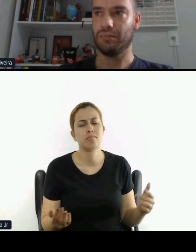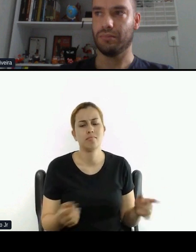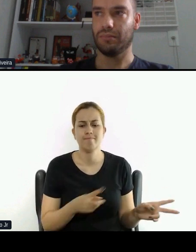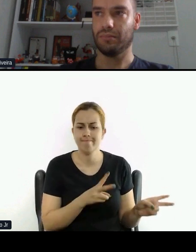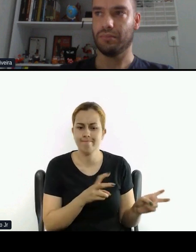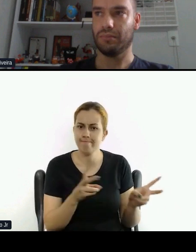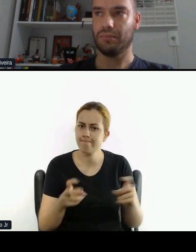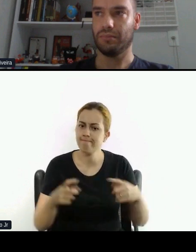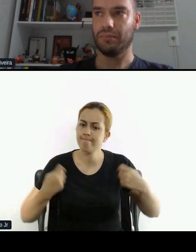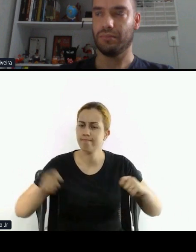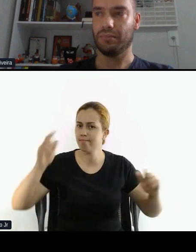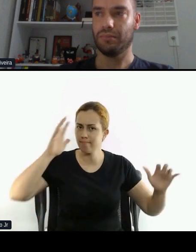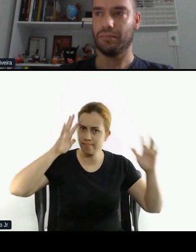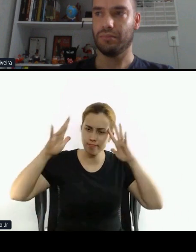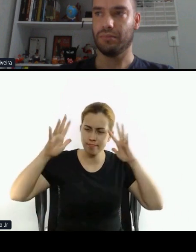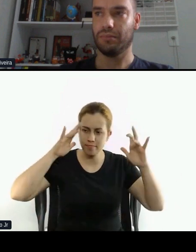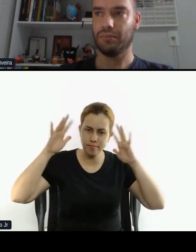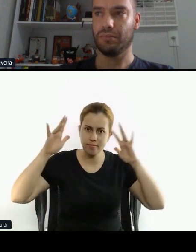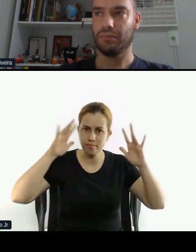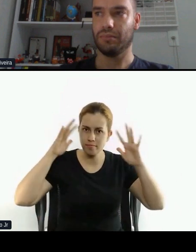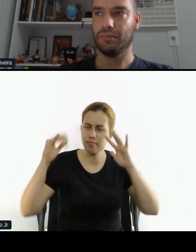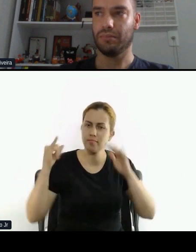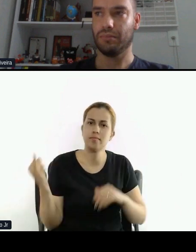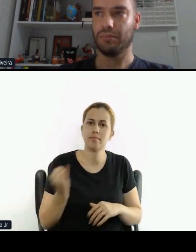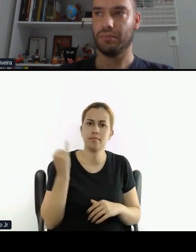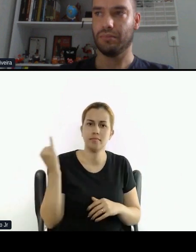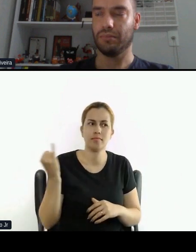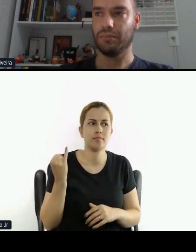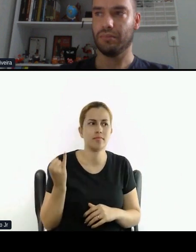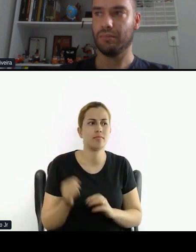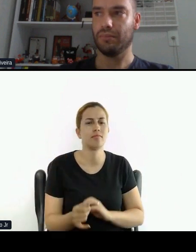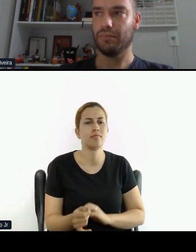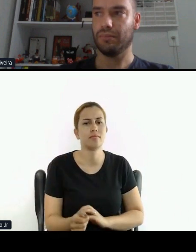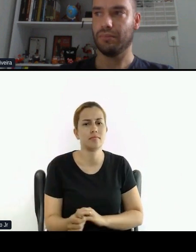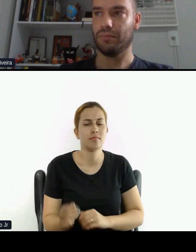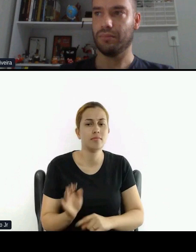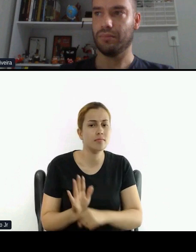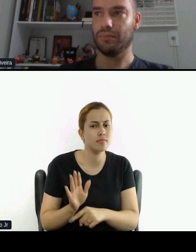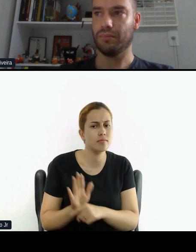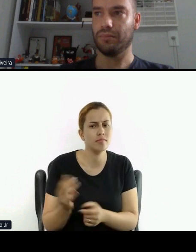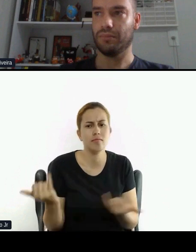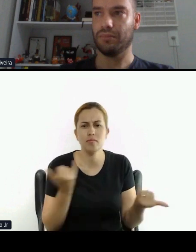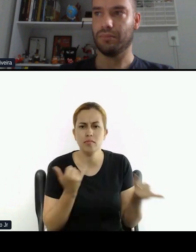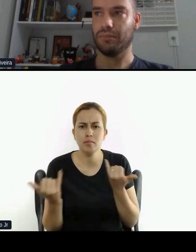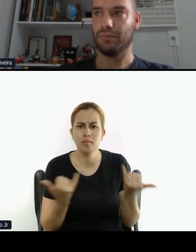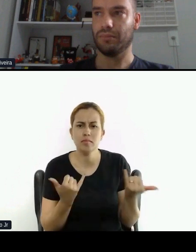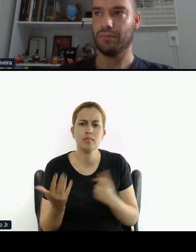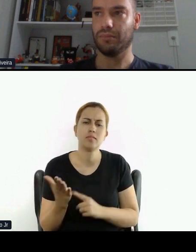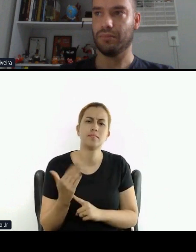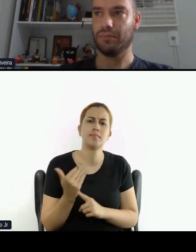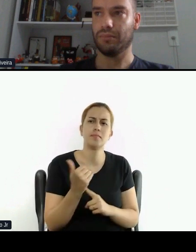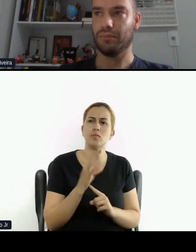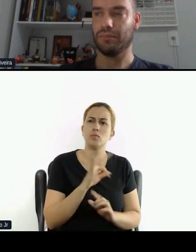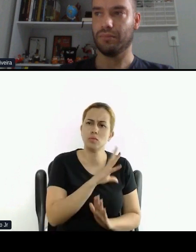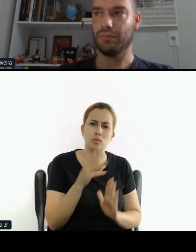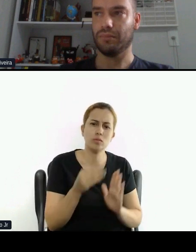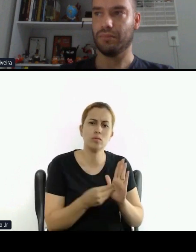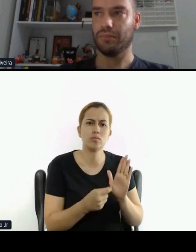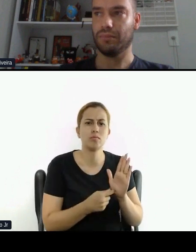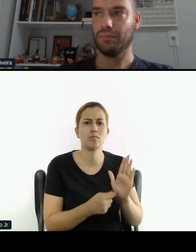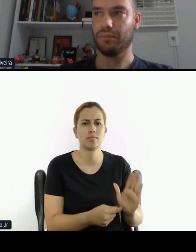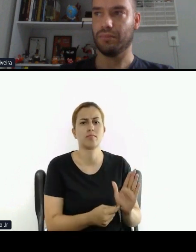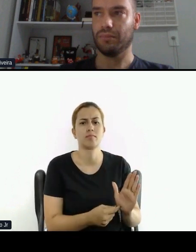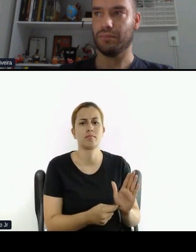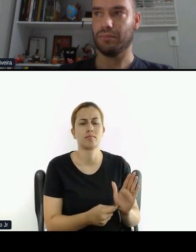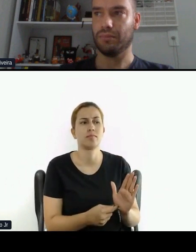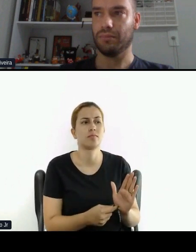em consideração, né, e a gente disponibilizar essas informações, tecnologias, enfim, todos esses pontos, né, para que